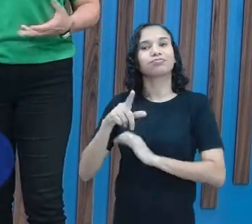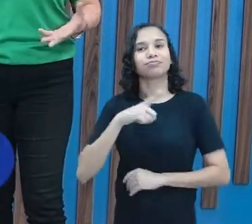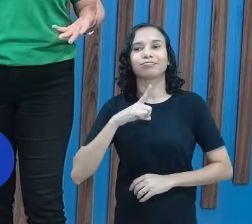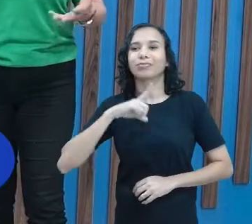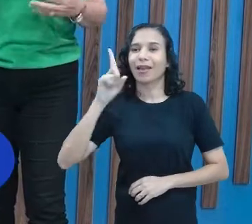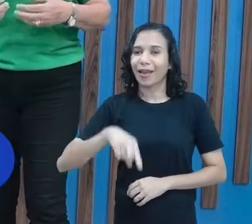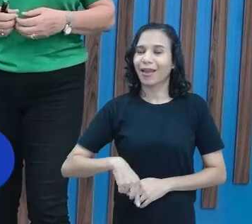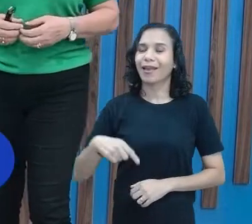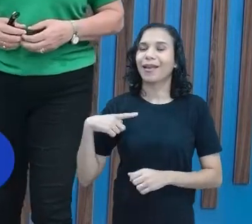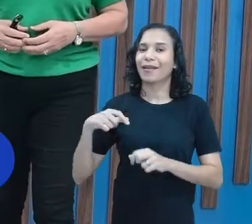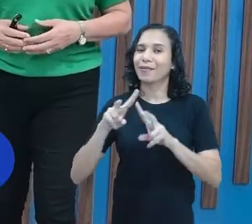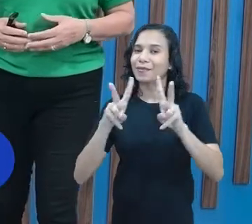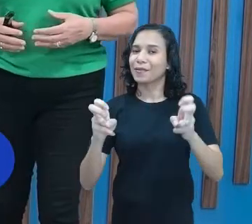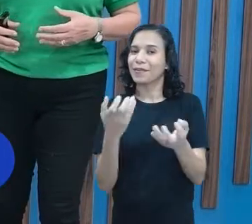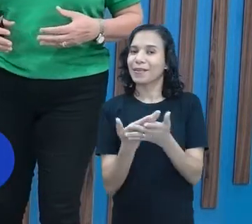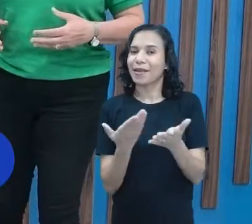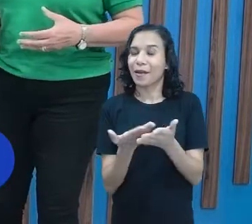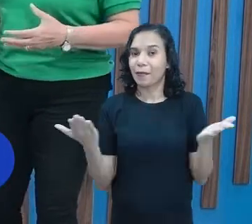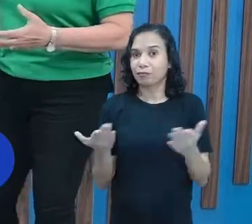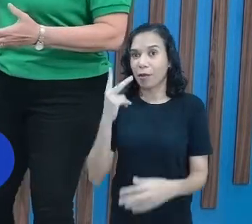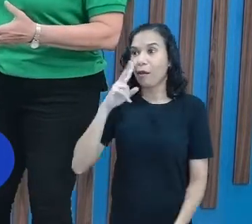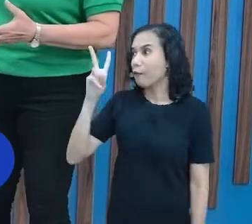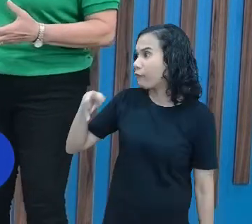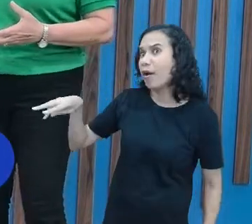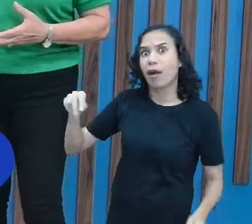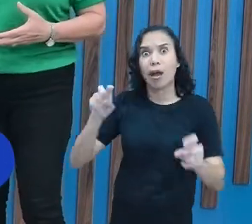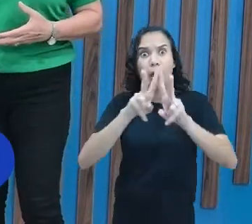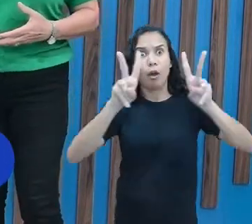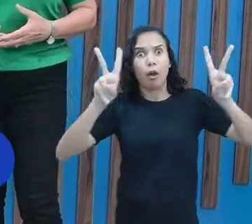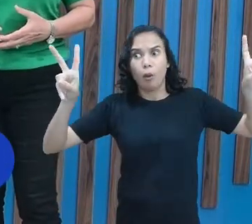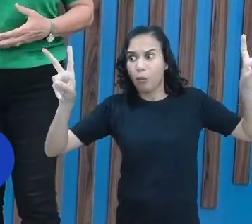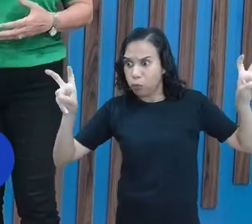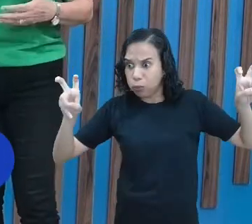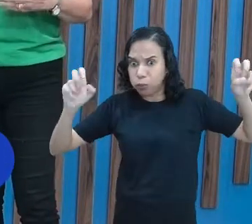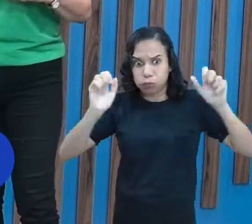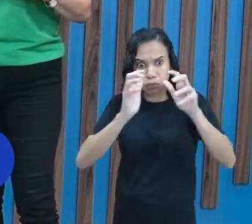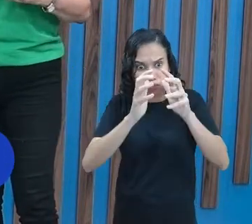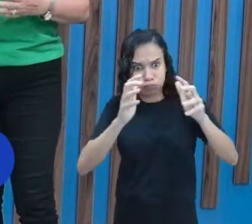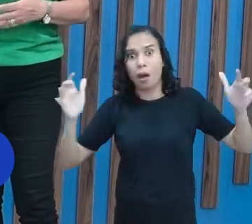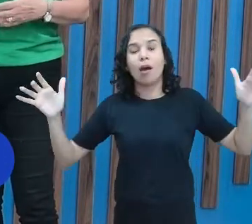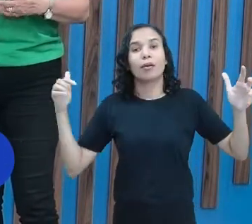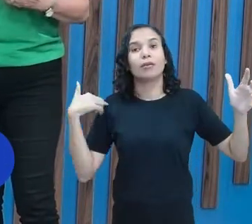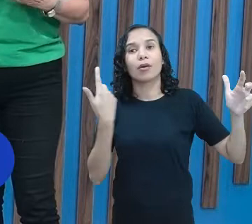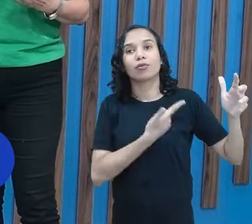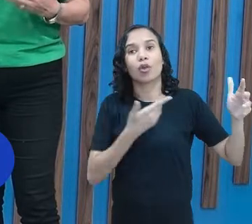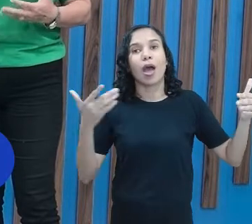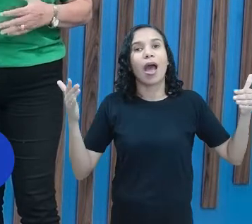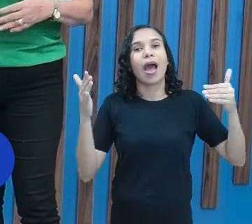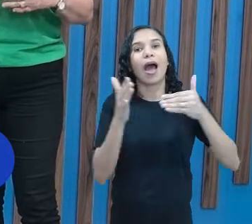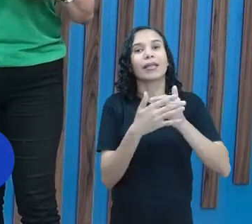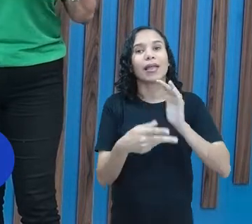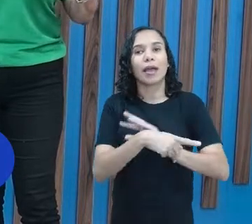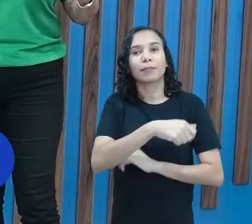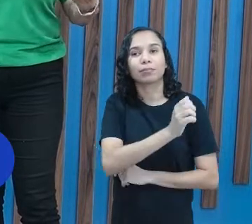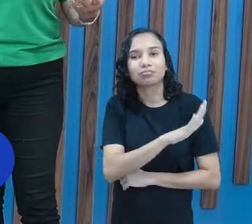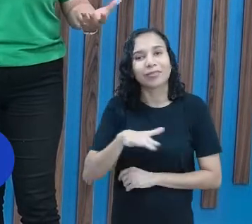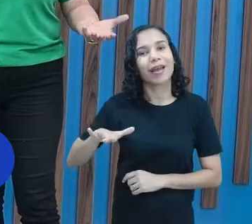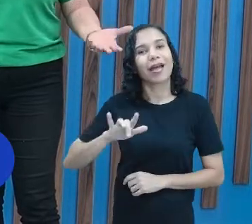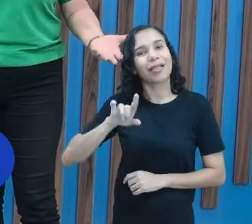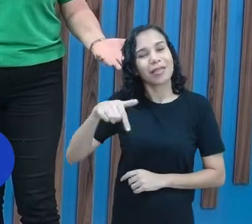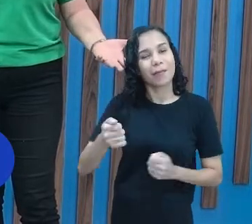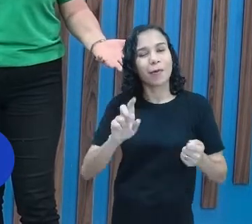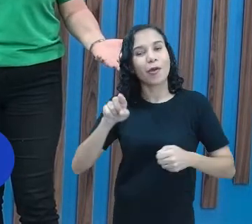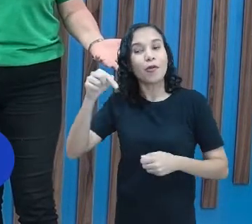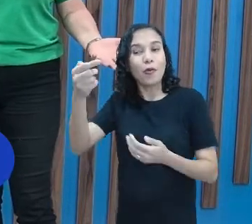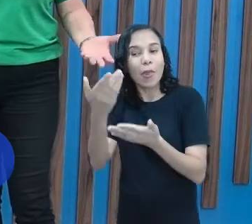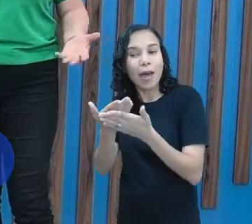o tema da nossa aula, mas como vocês estão vendo, é um tema muito grande, então nós vamos ver até a infância e depois vamos continuar